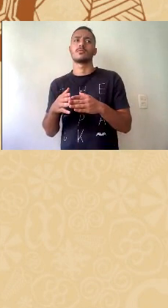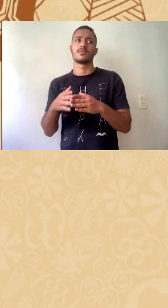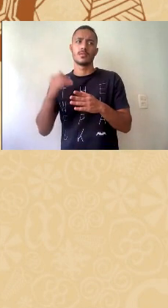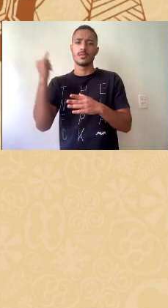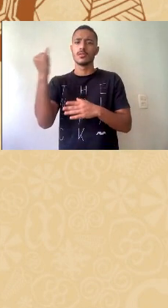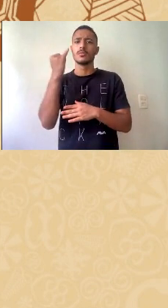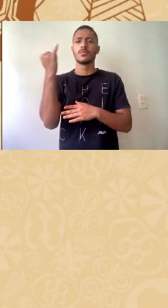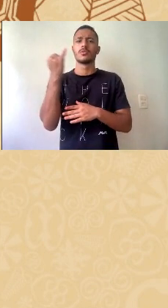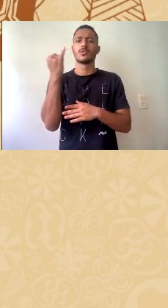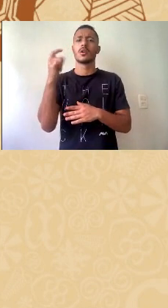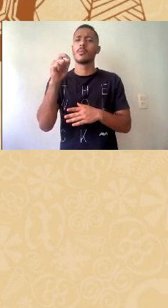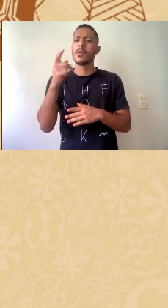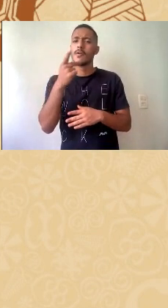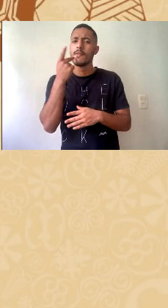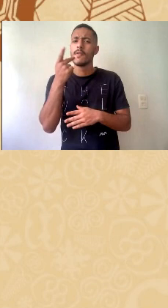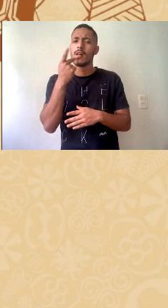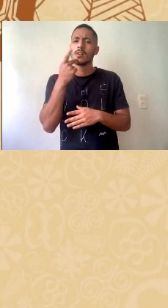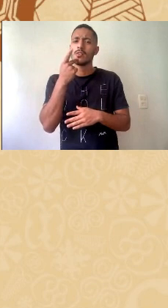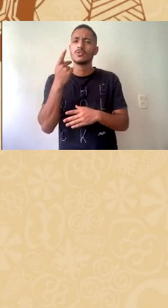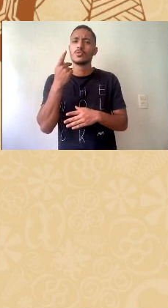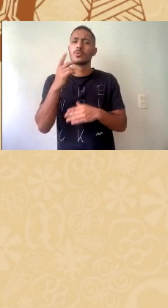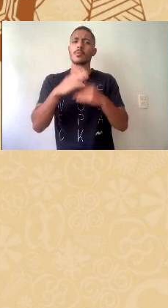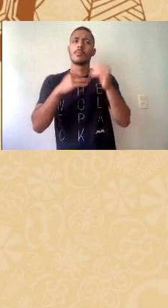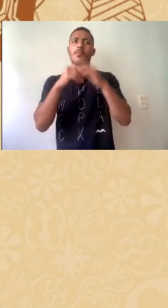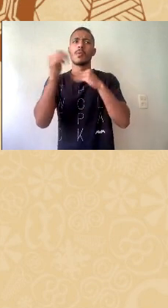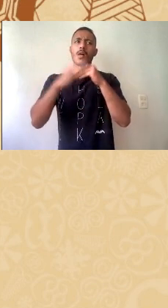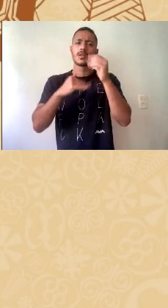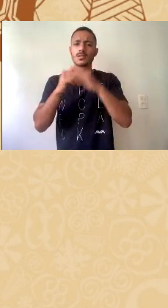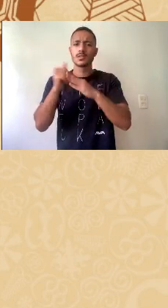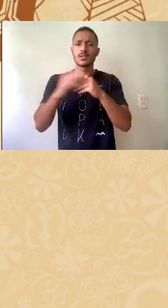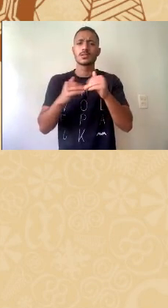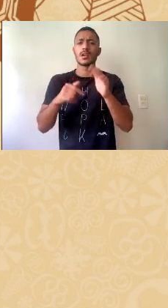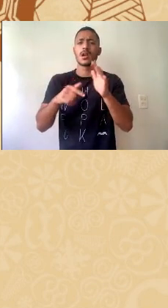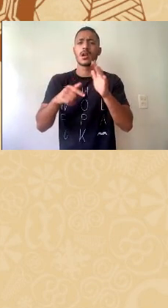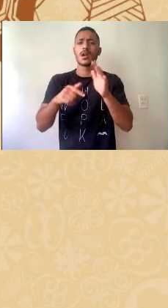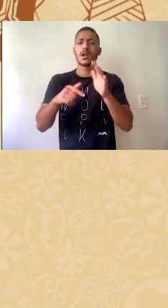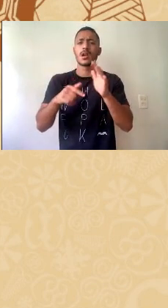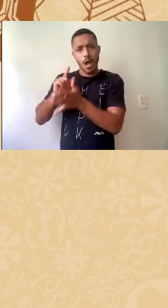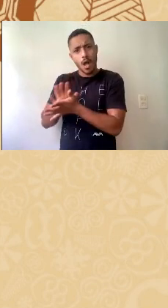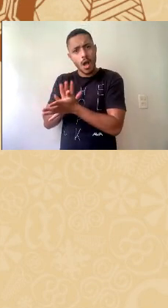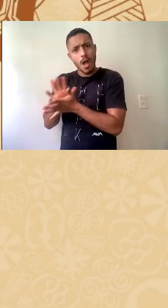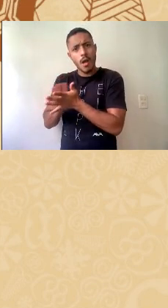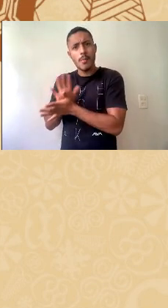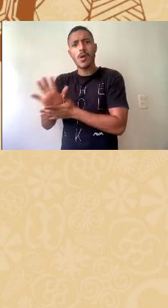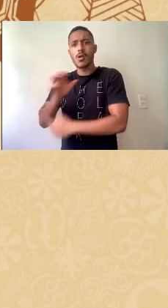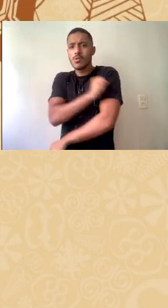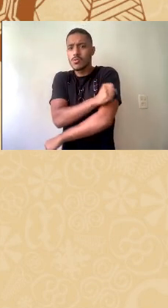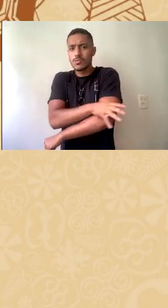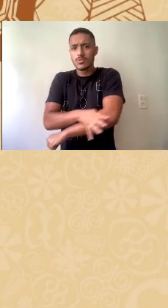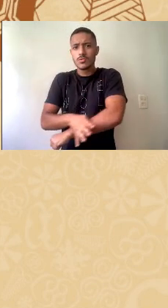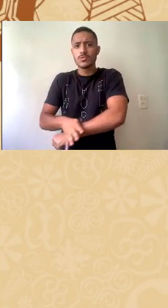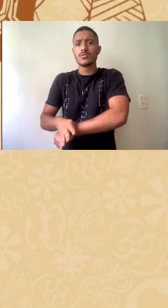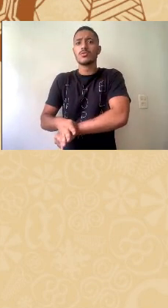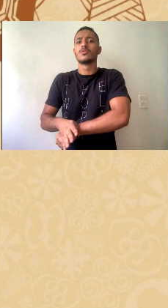que é para falar sobre práticas antirracistas, mas que nós vamos dialogar